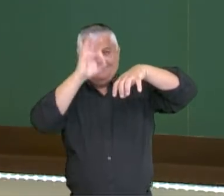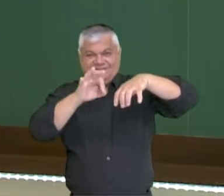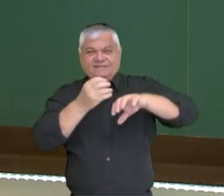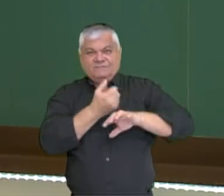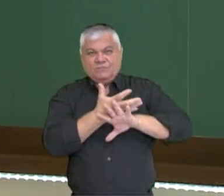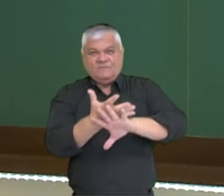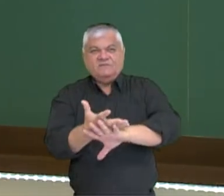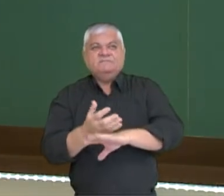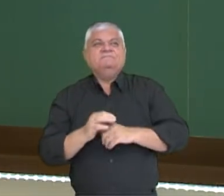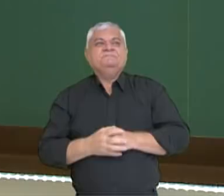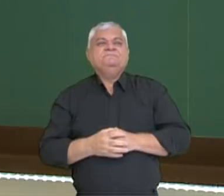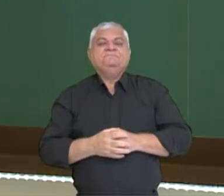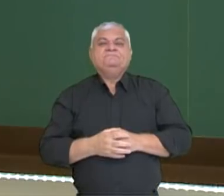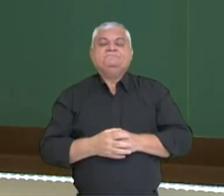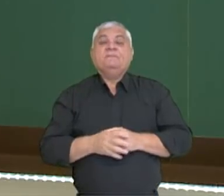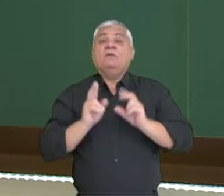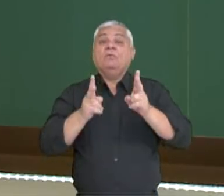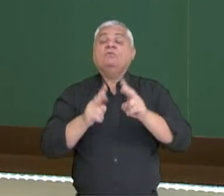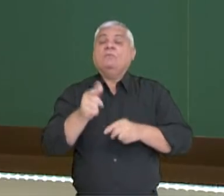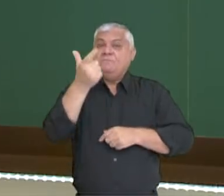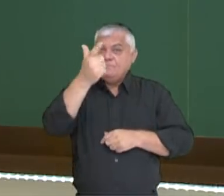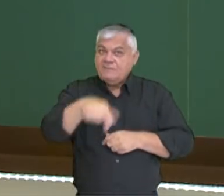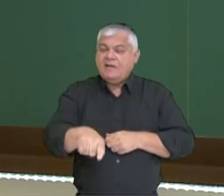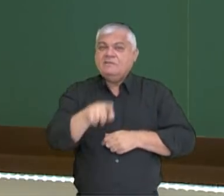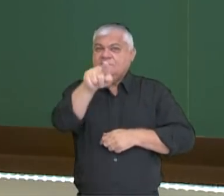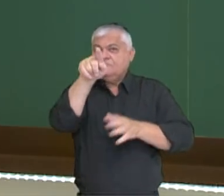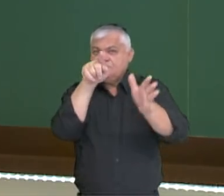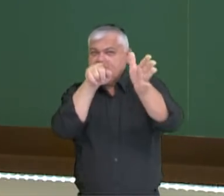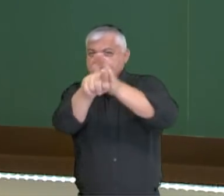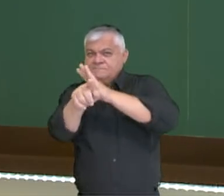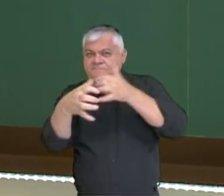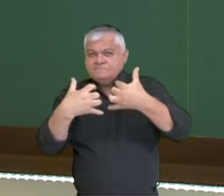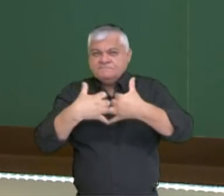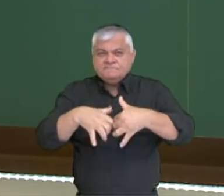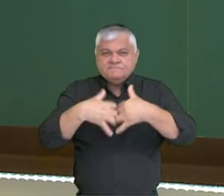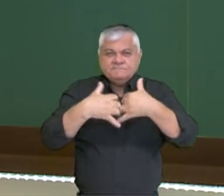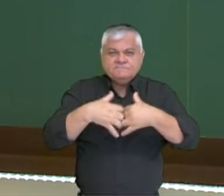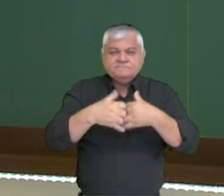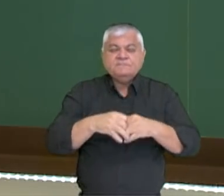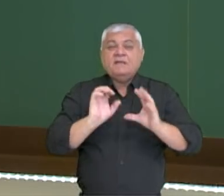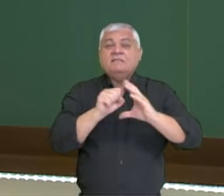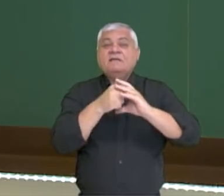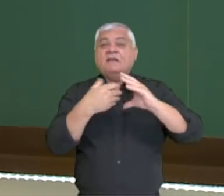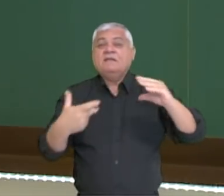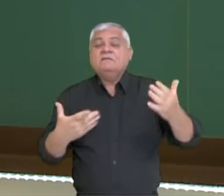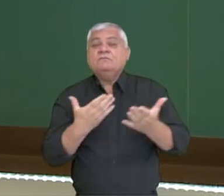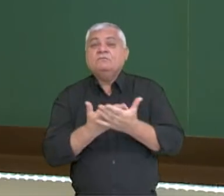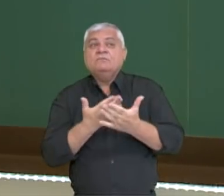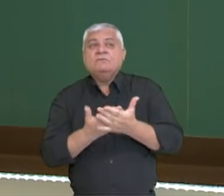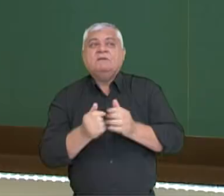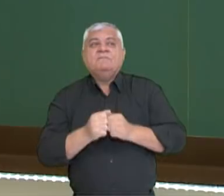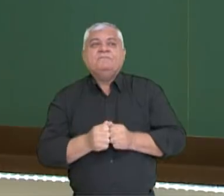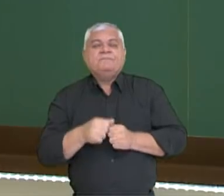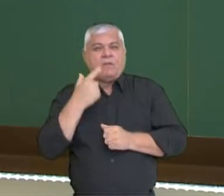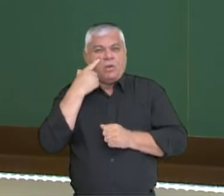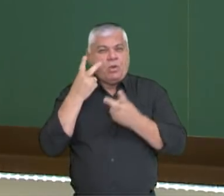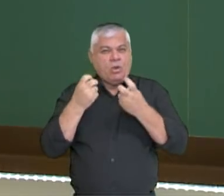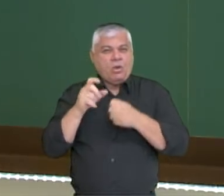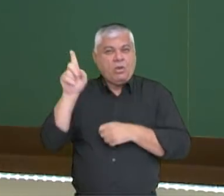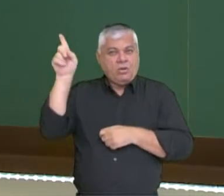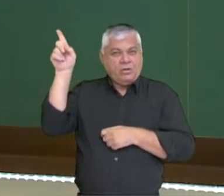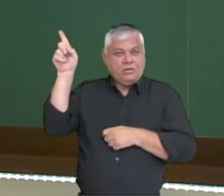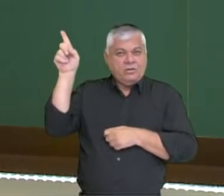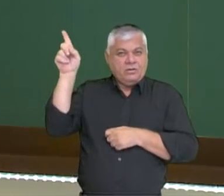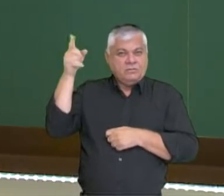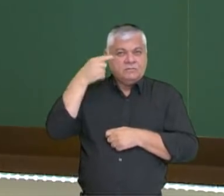certo? Continuando, então, mais uma perguntinha para vocês pensarem aí nessas características que nós estudamos. Observe a imagem ao lado,